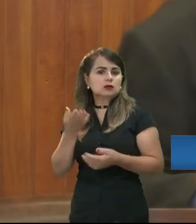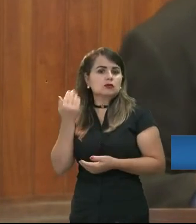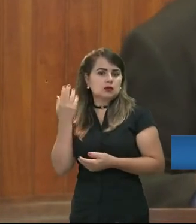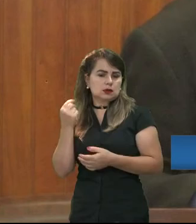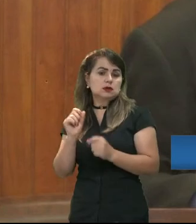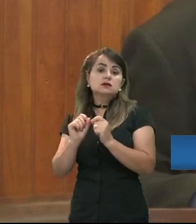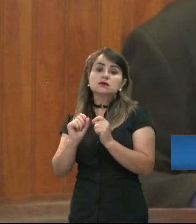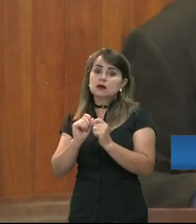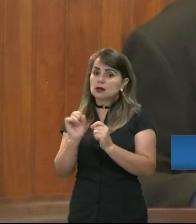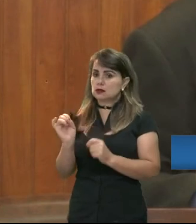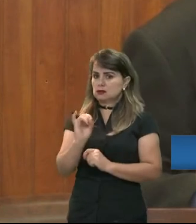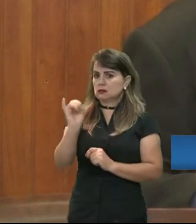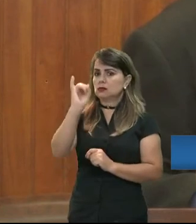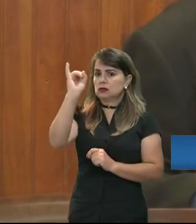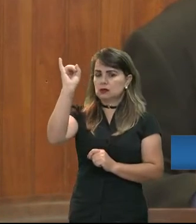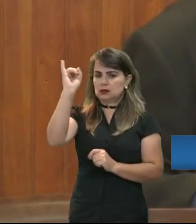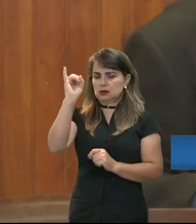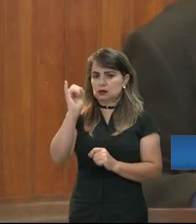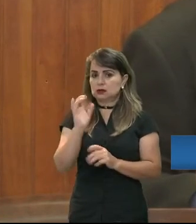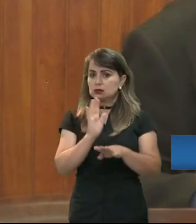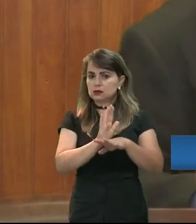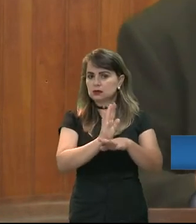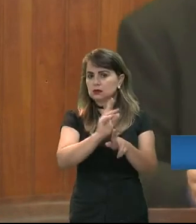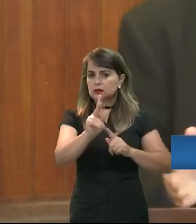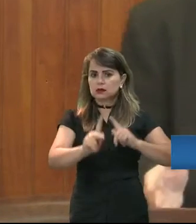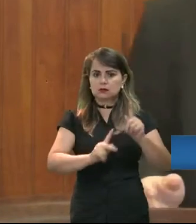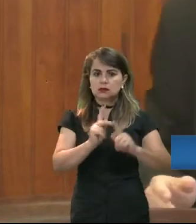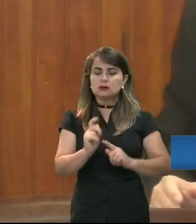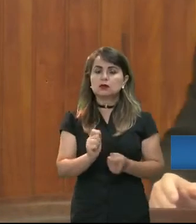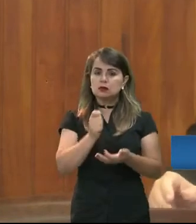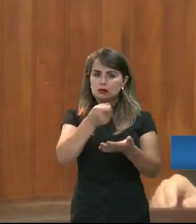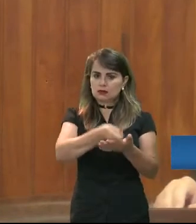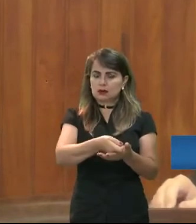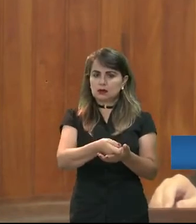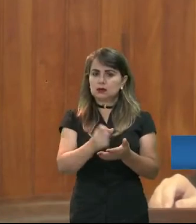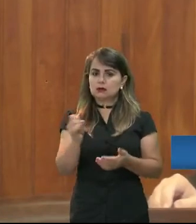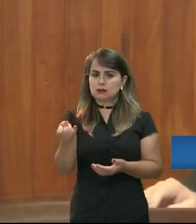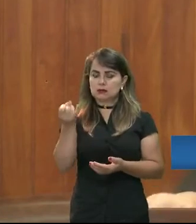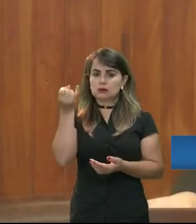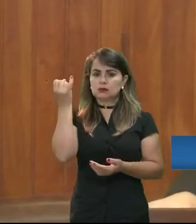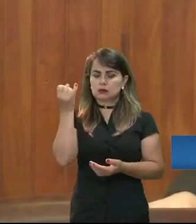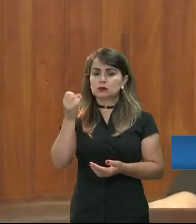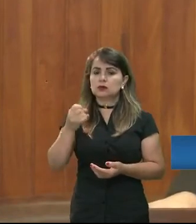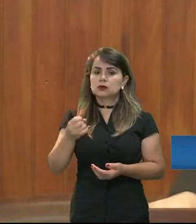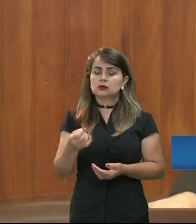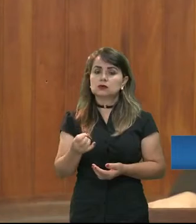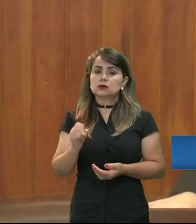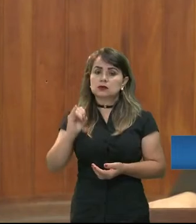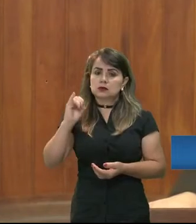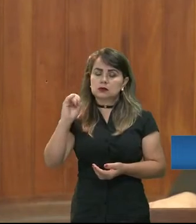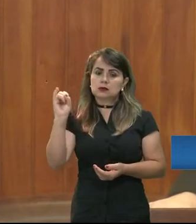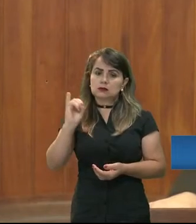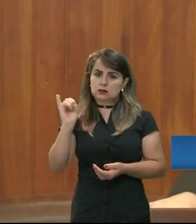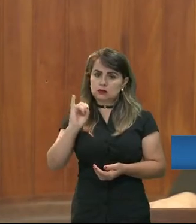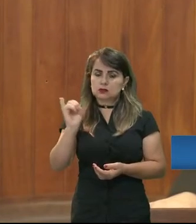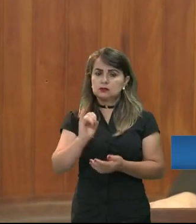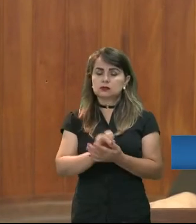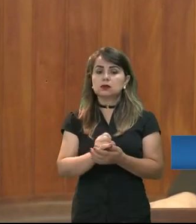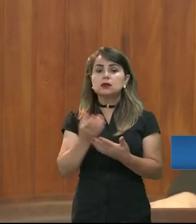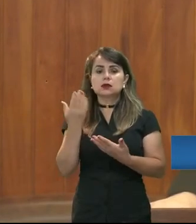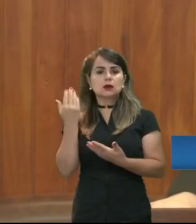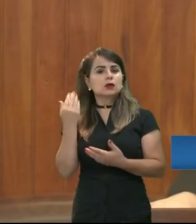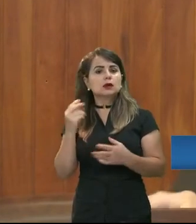altíssima relevância para o contribuinte. E aí a Câmara aqui, por 7 votos a 5, me parece, à